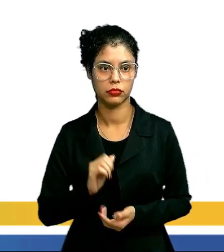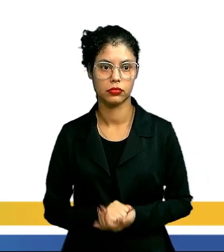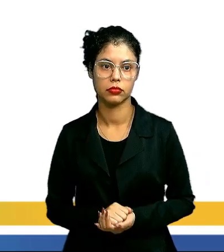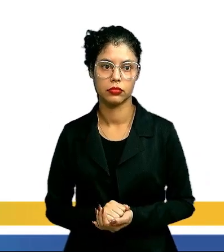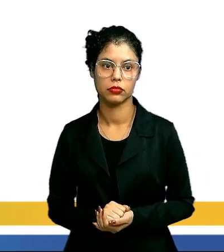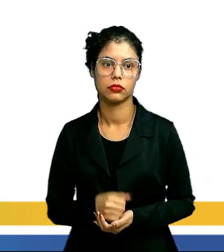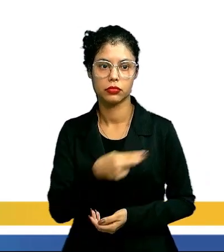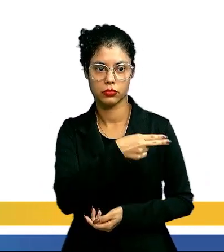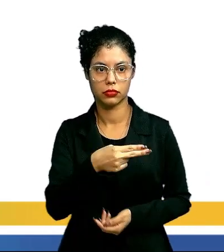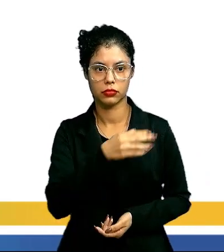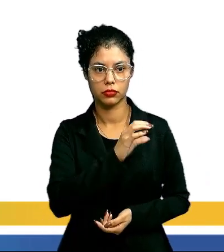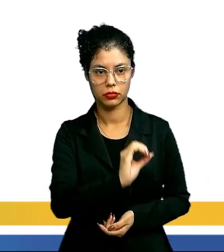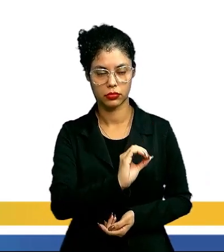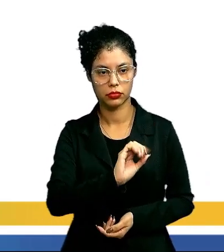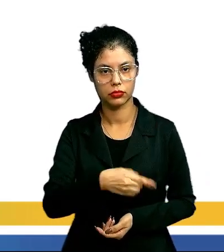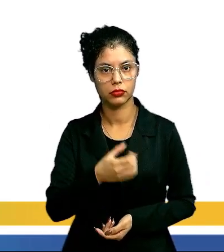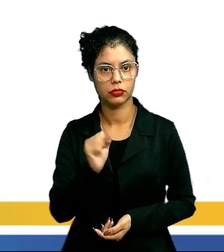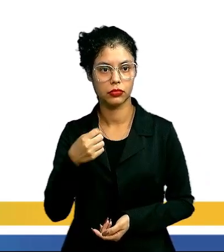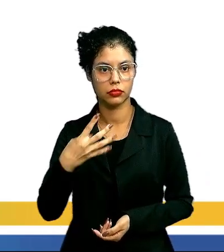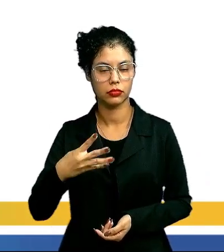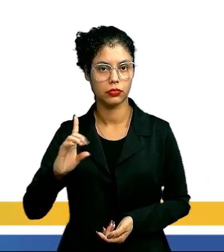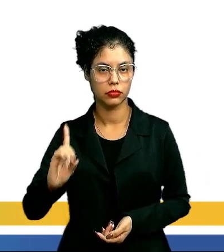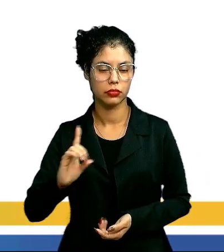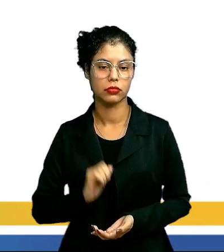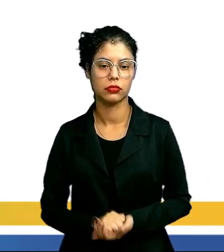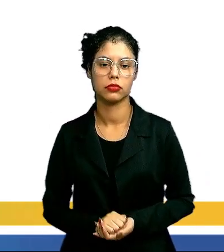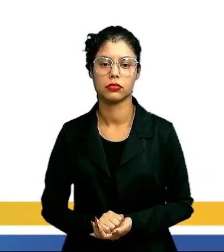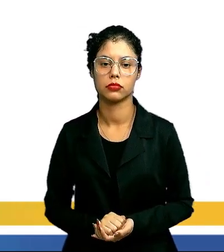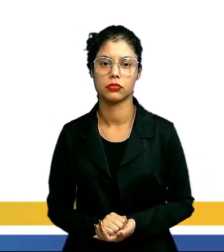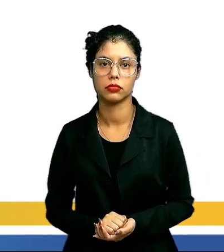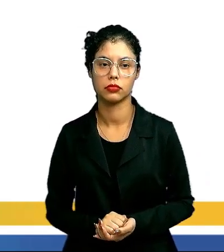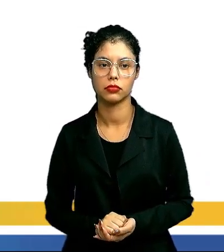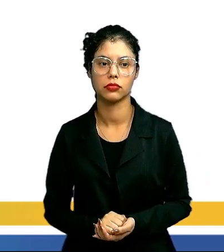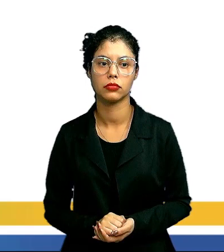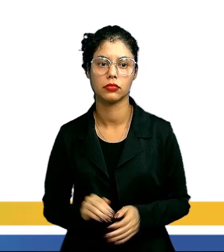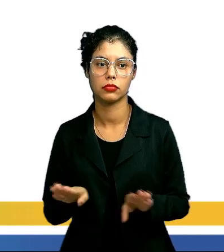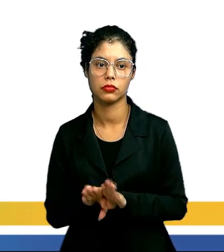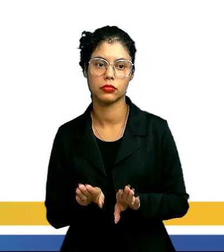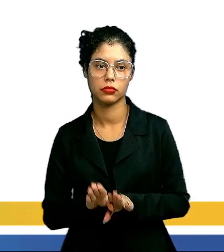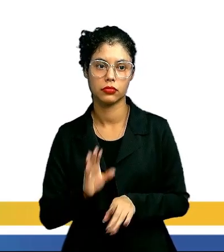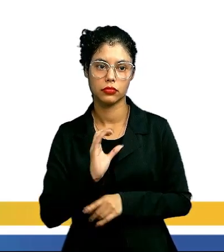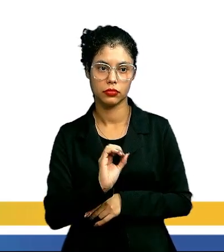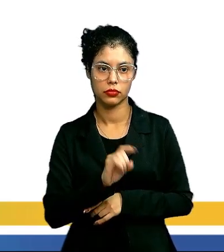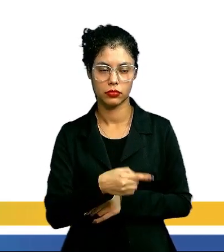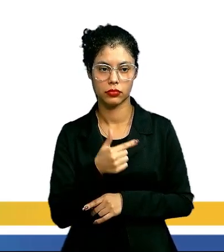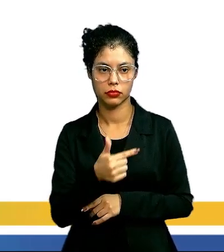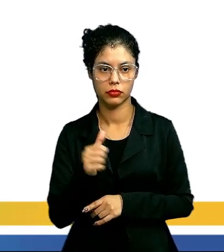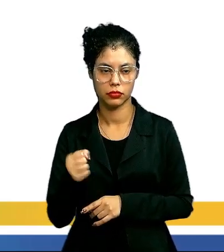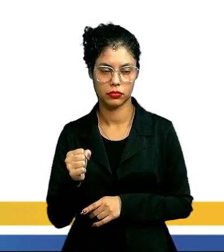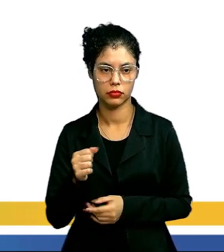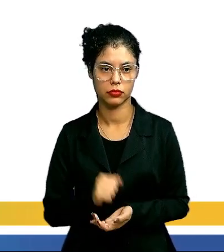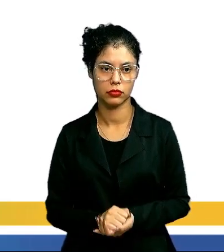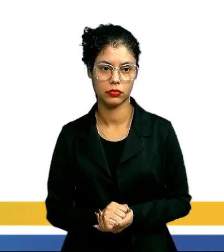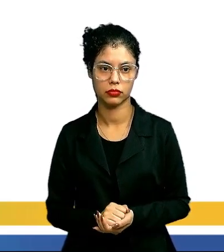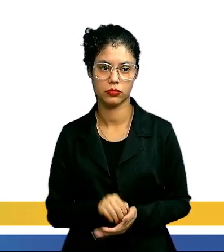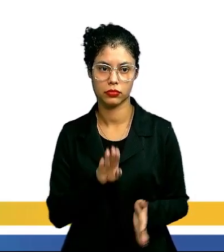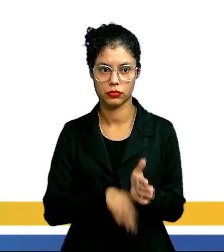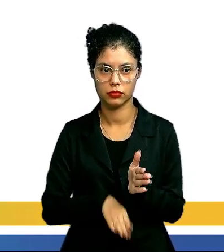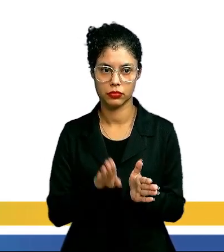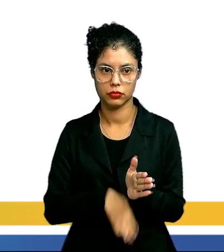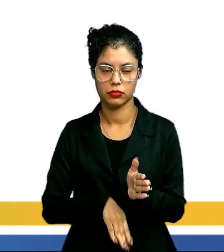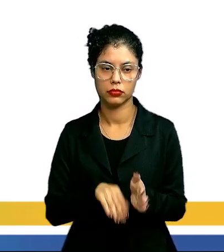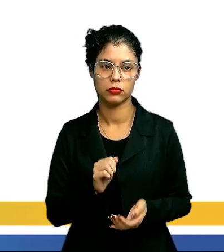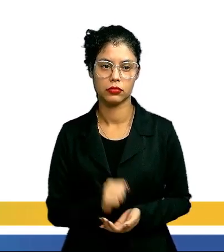0,28d fizemos a divisão do 1,2 por 4 deu 0,28 e agora é só fazer a subtração